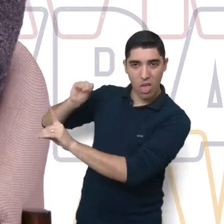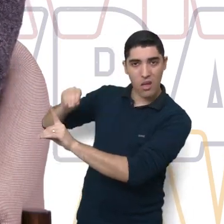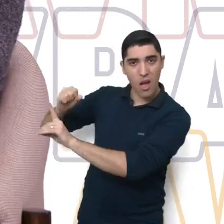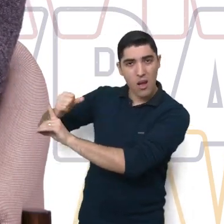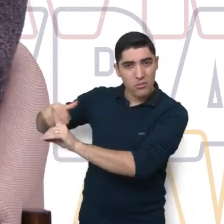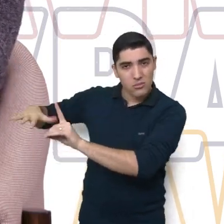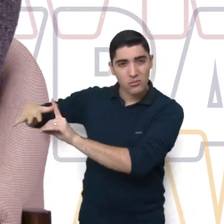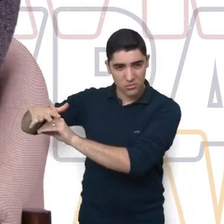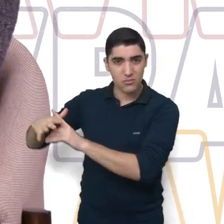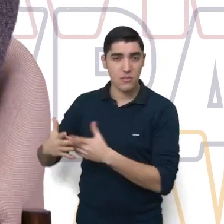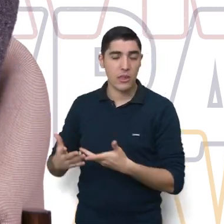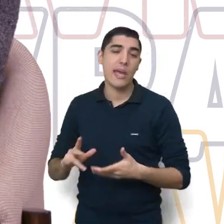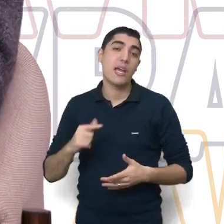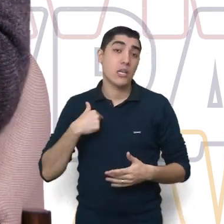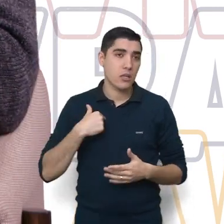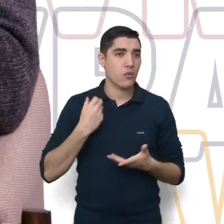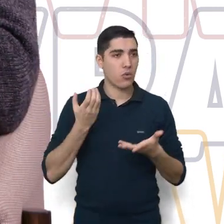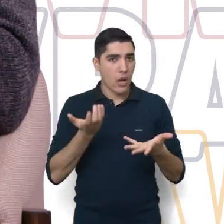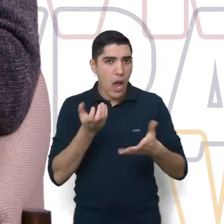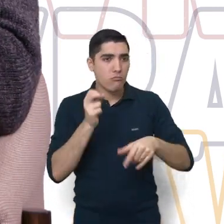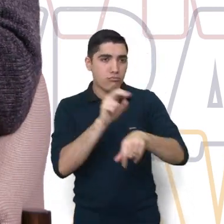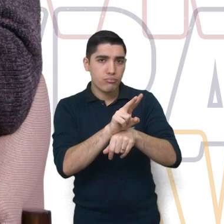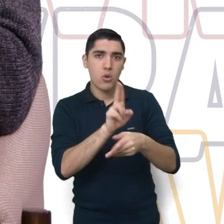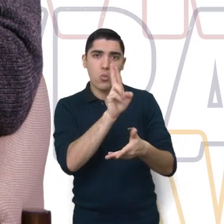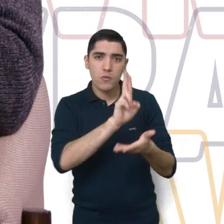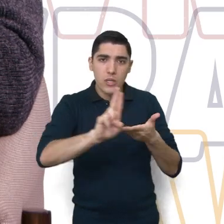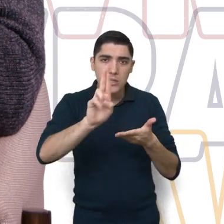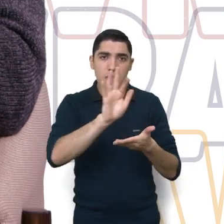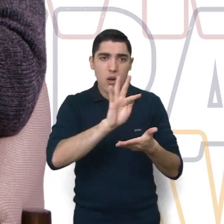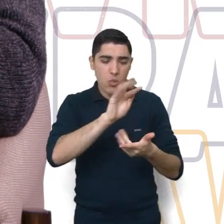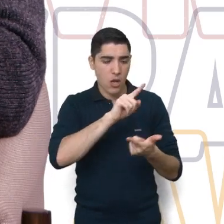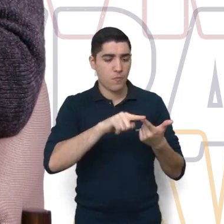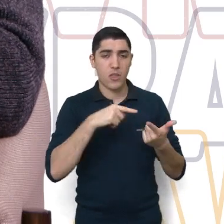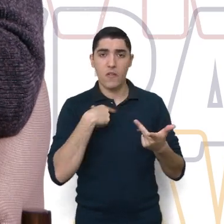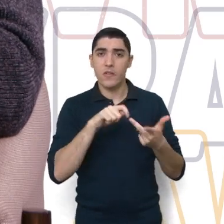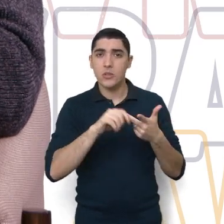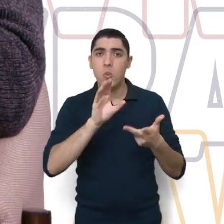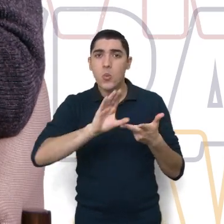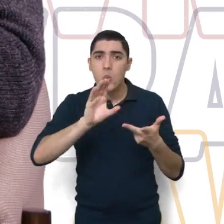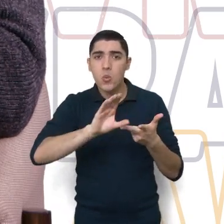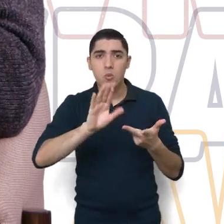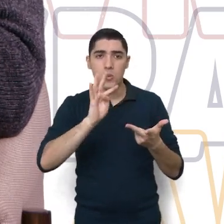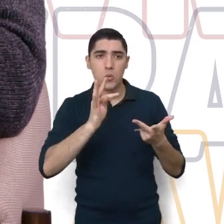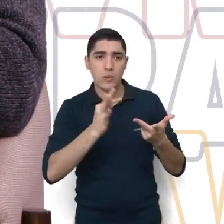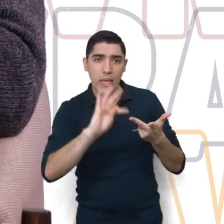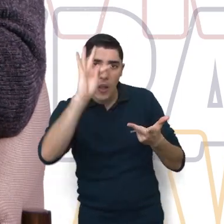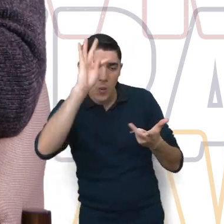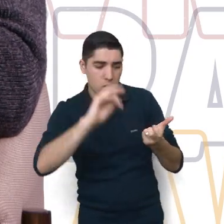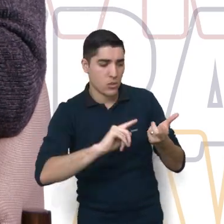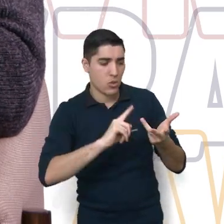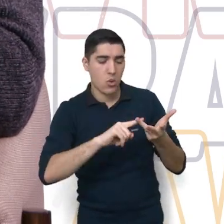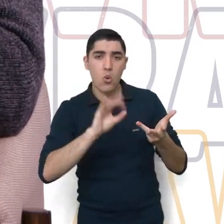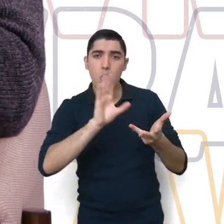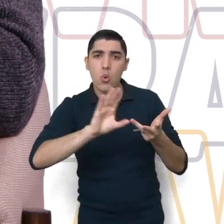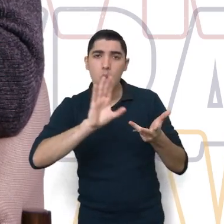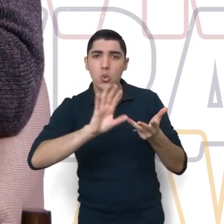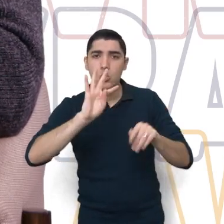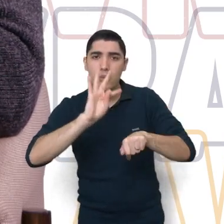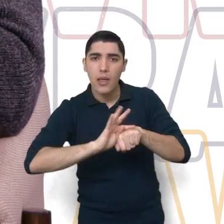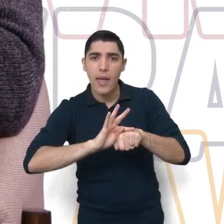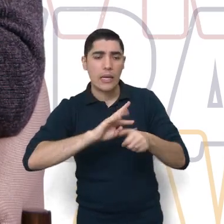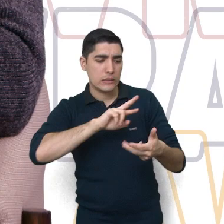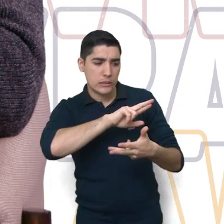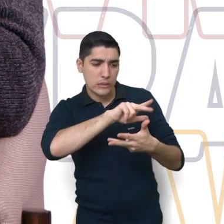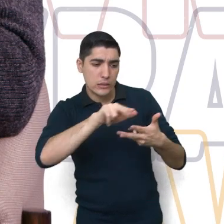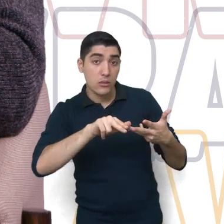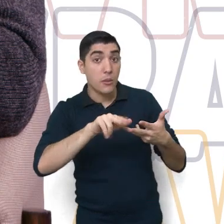numa universidade ou entrar no curso de tecnologia eu vou entrar no curso técnico já carregado com esses